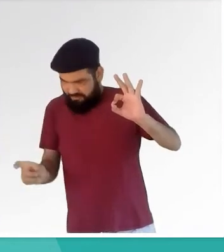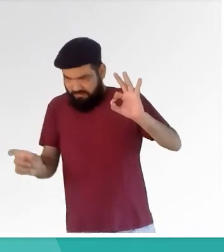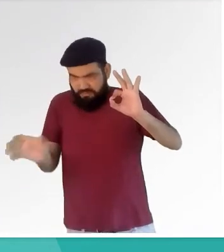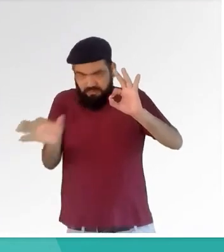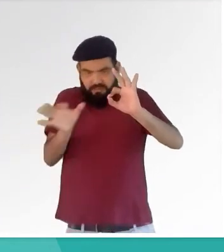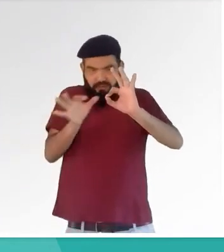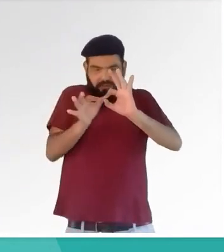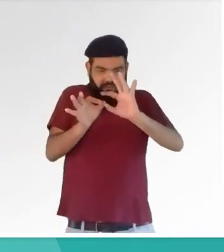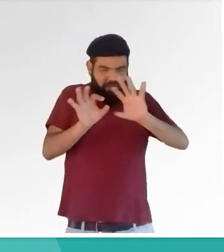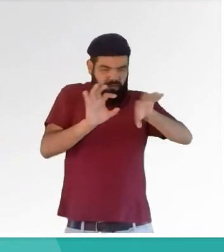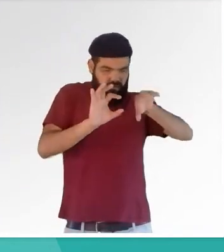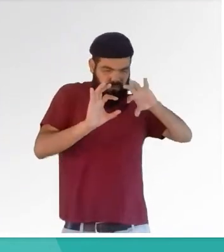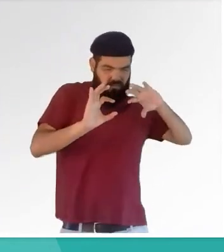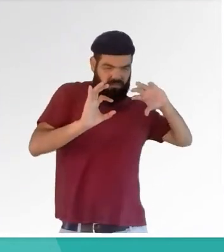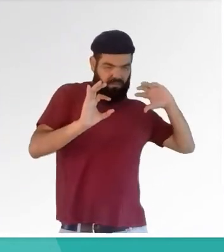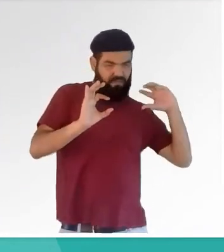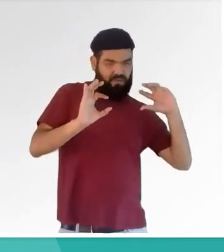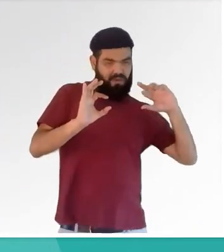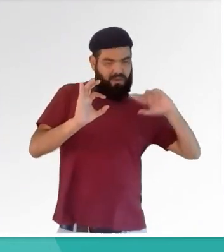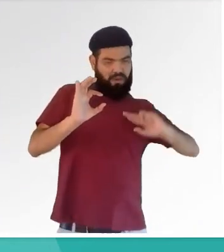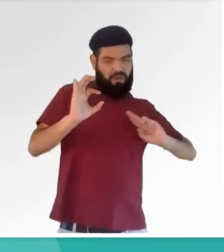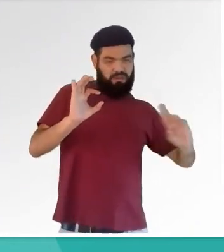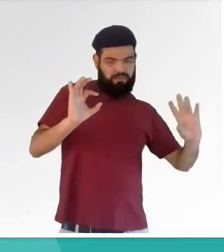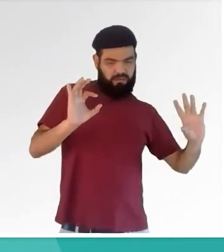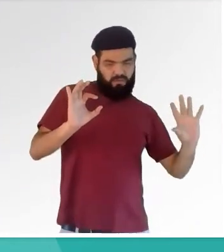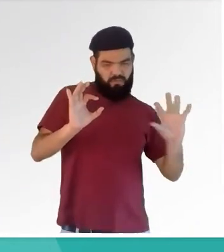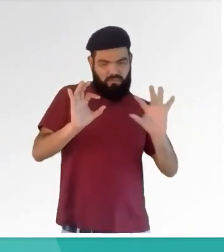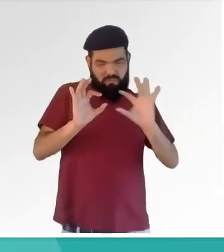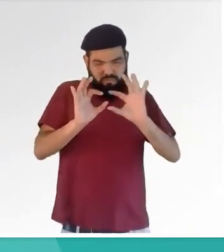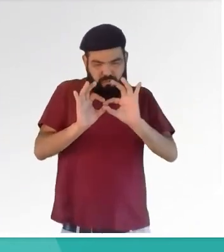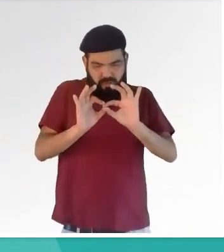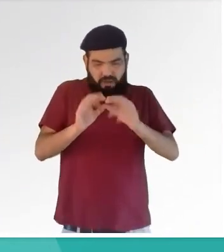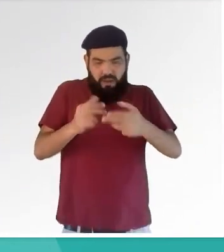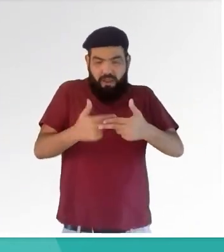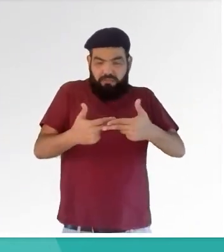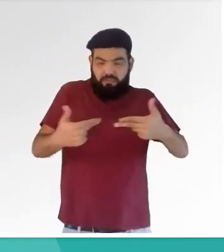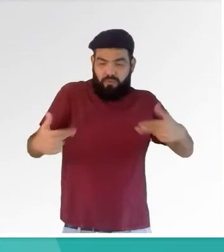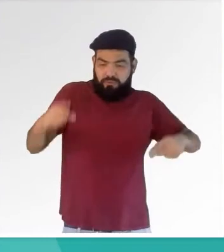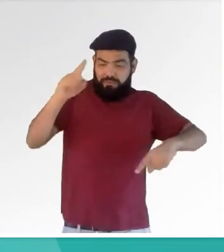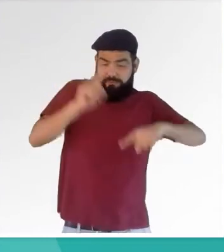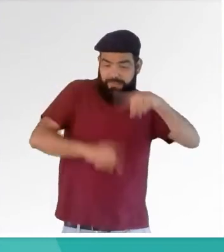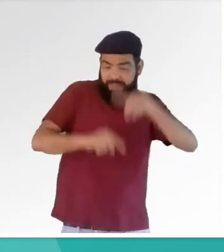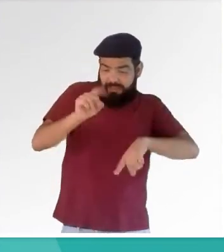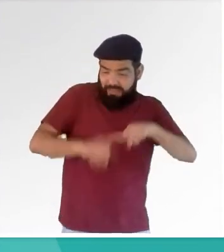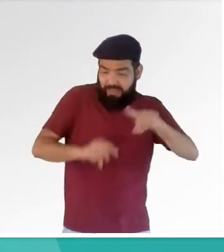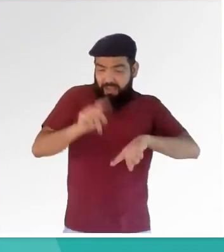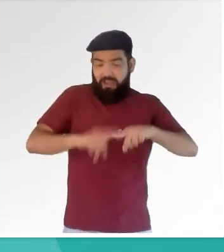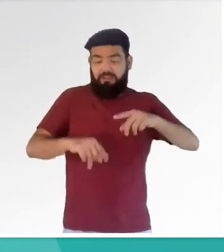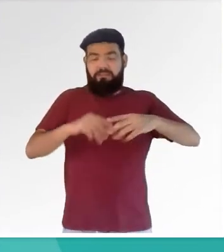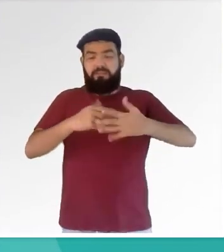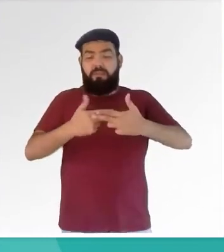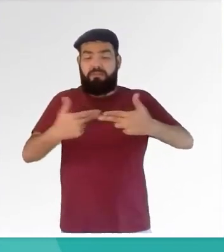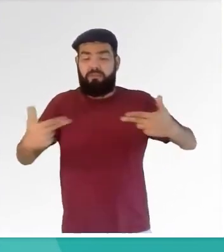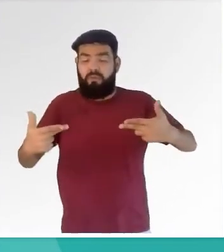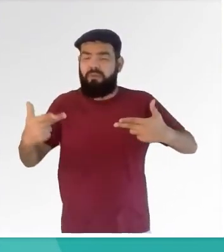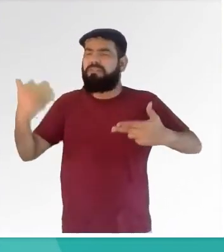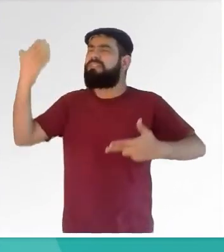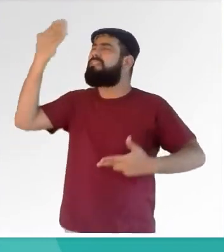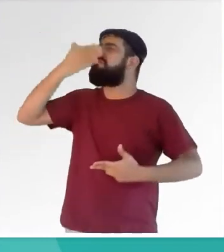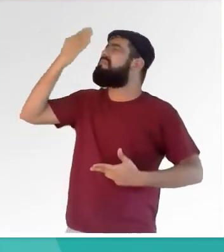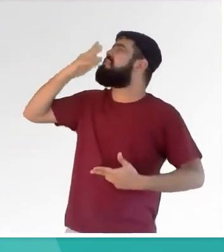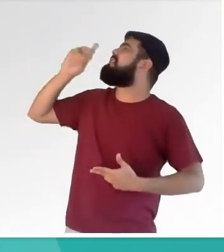né? Ele une as coisas materiais com as coisas invisíveis, com as coisas divinas, com as